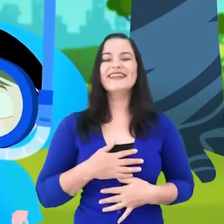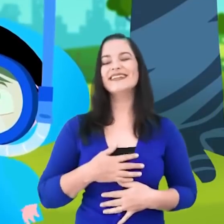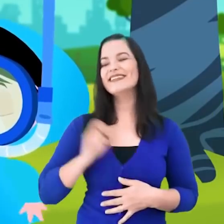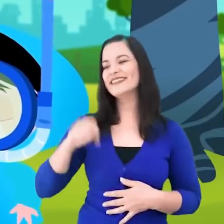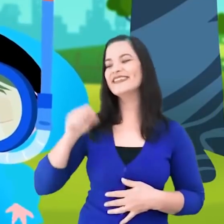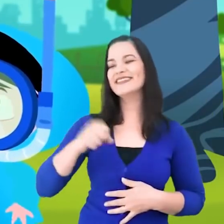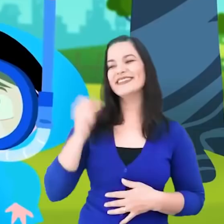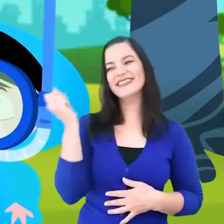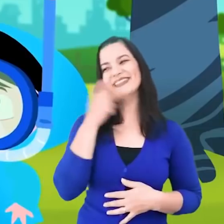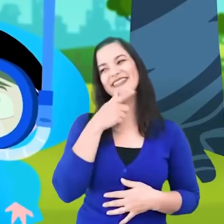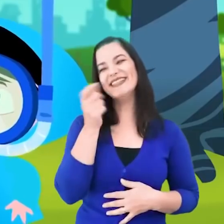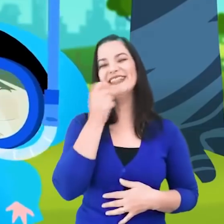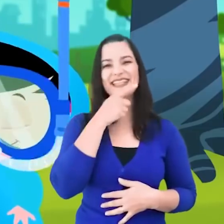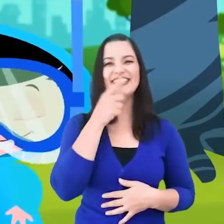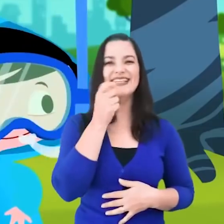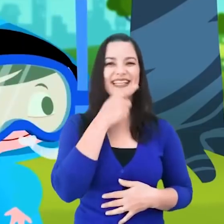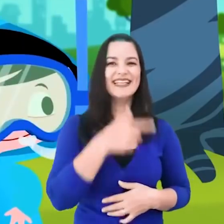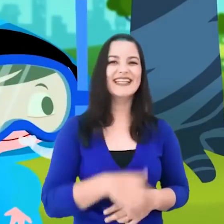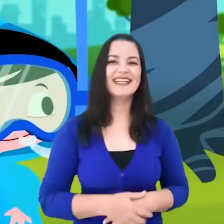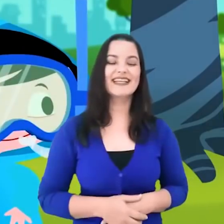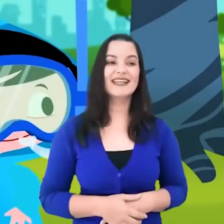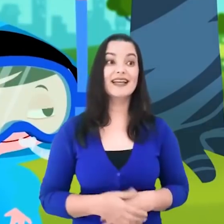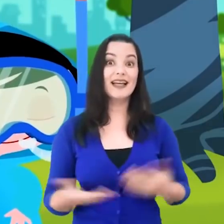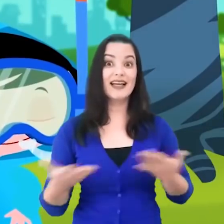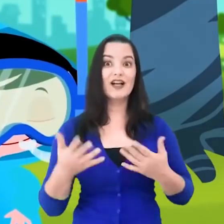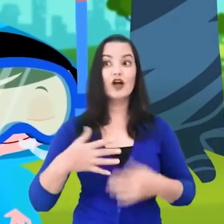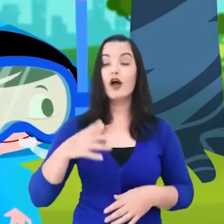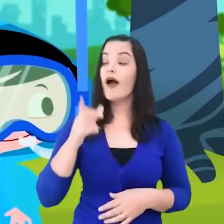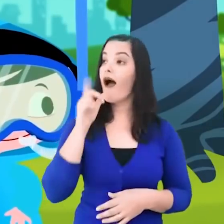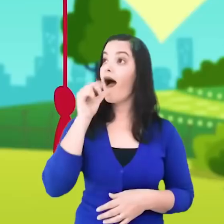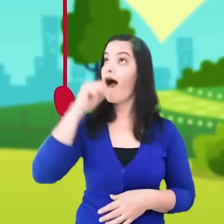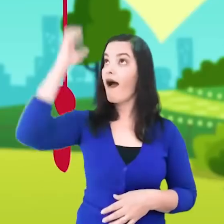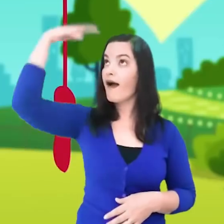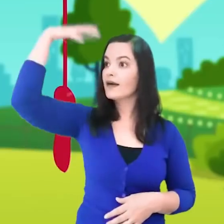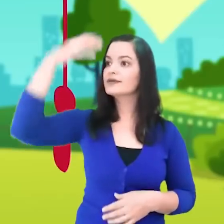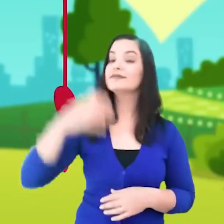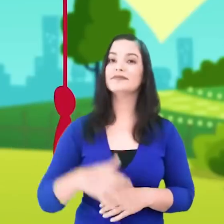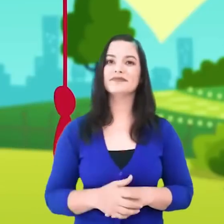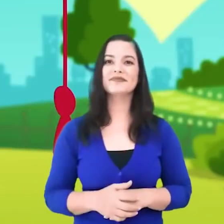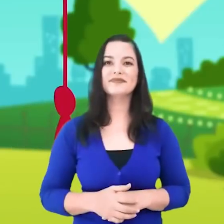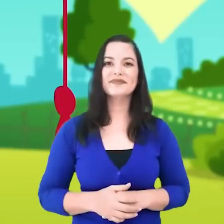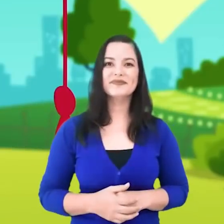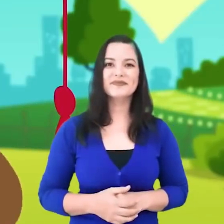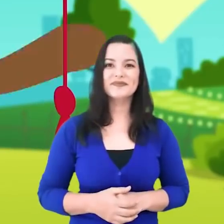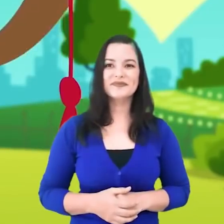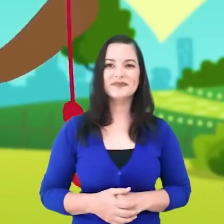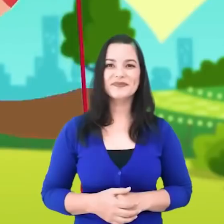Ficou engraçado. Agora, a água, Cláudio.